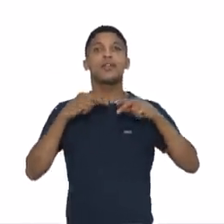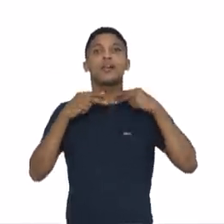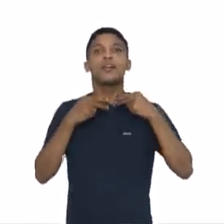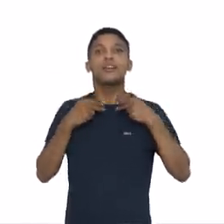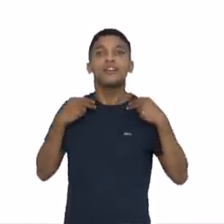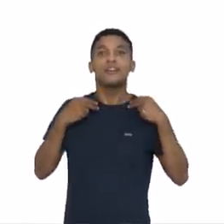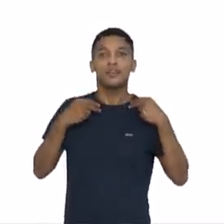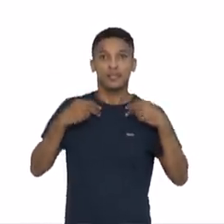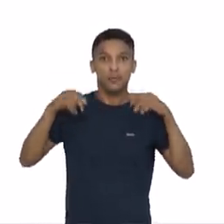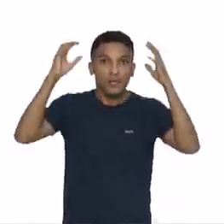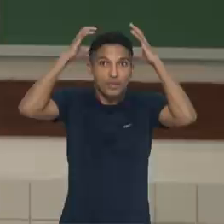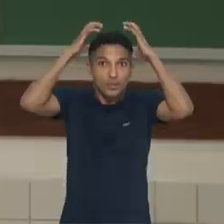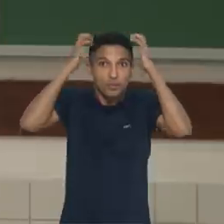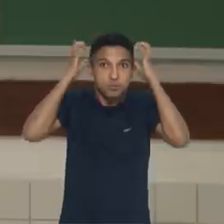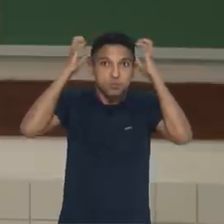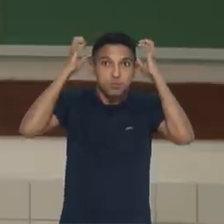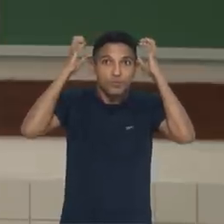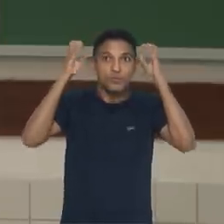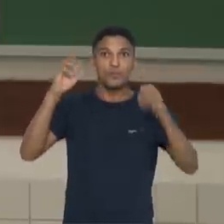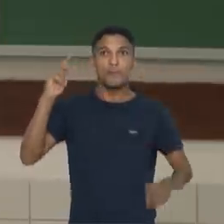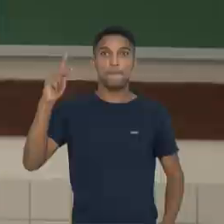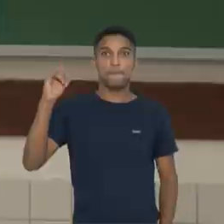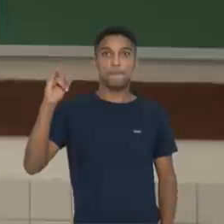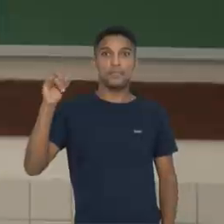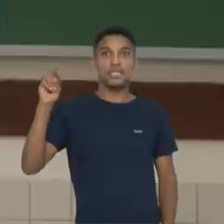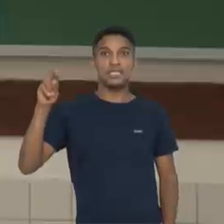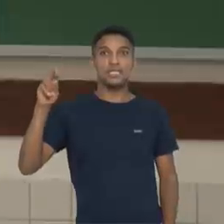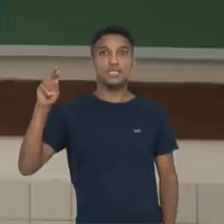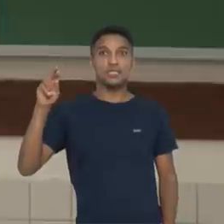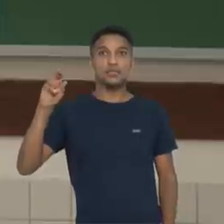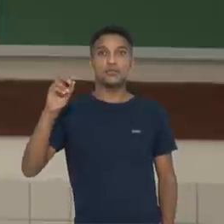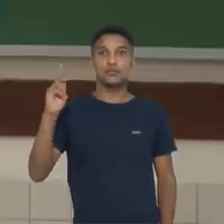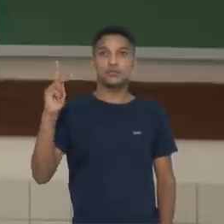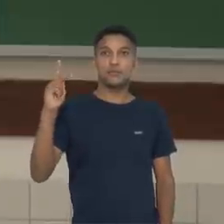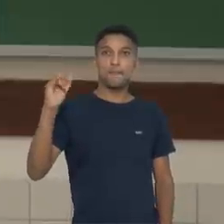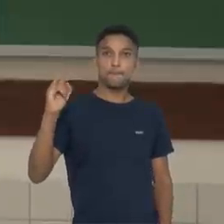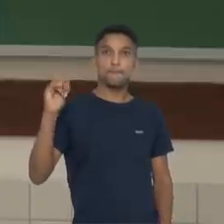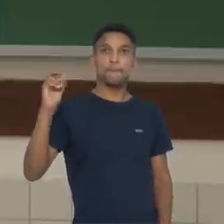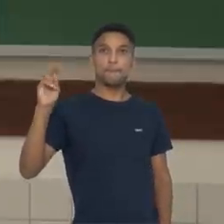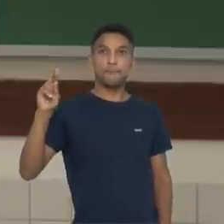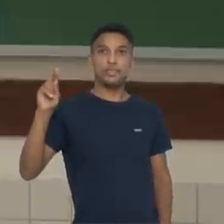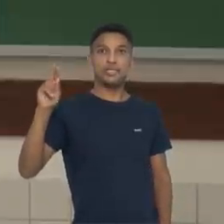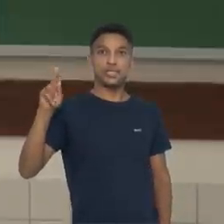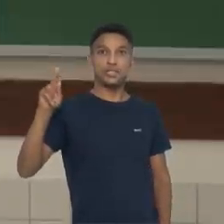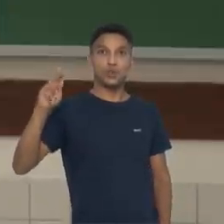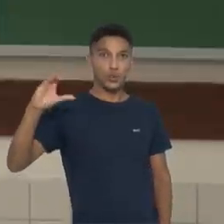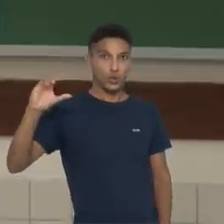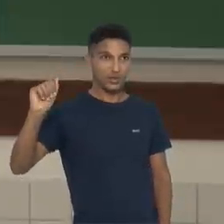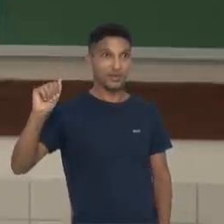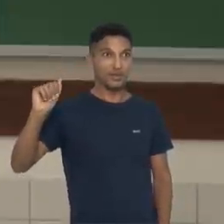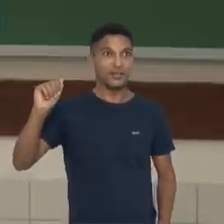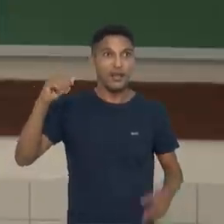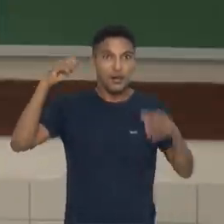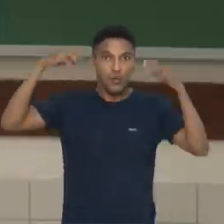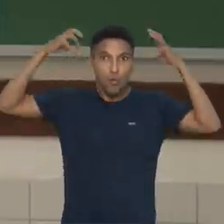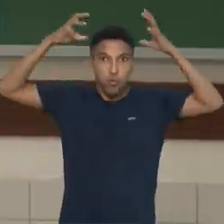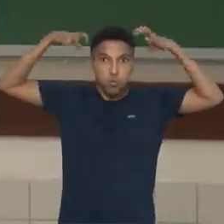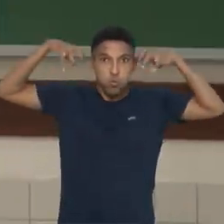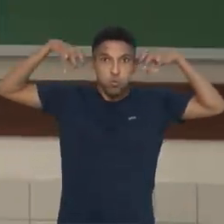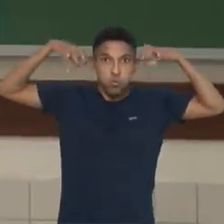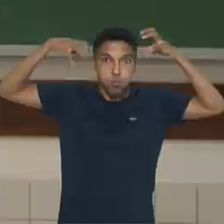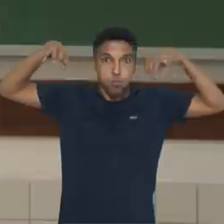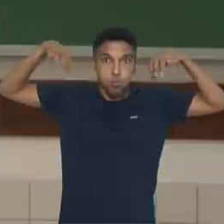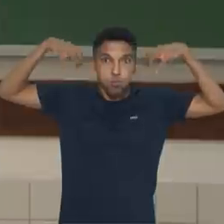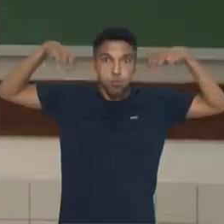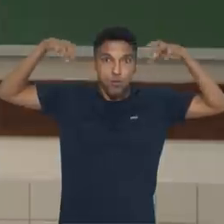também a peruca. E experimentem, né, gente? Tentem fazer também, peço ajuda para os responsáveis, pai, mãe, tia, enfim.